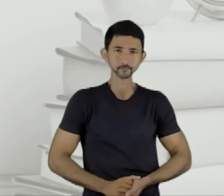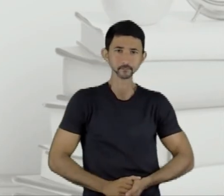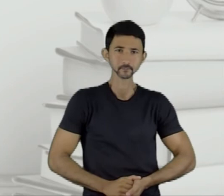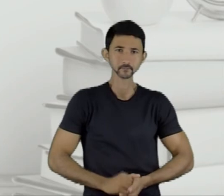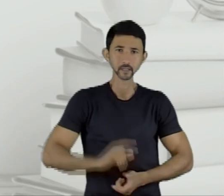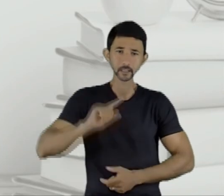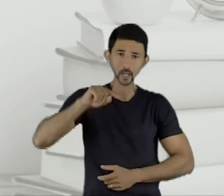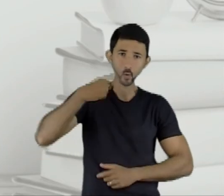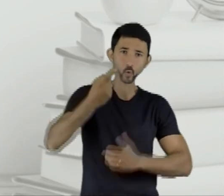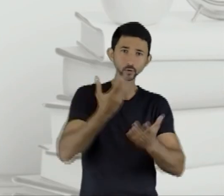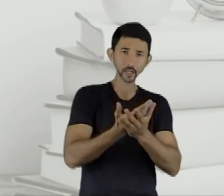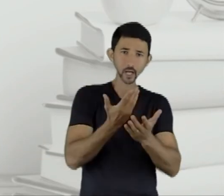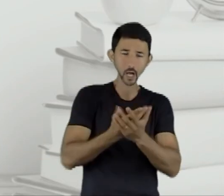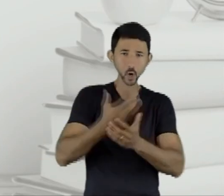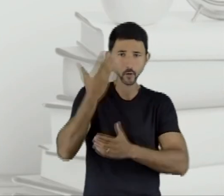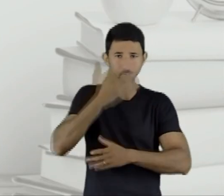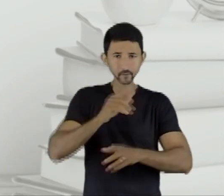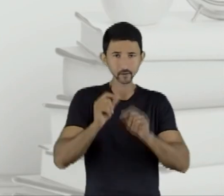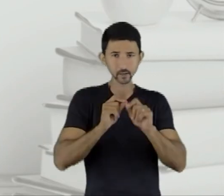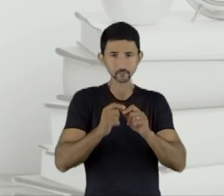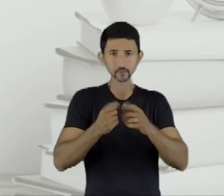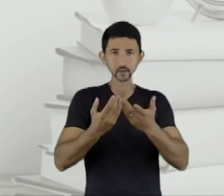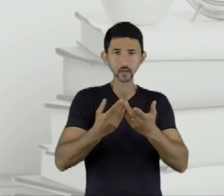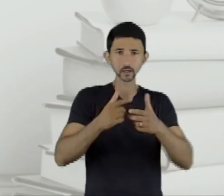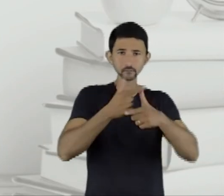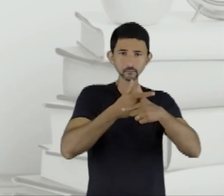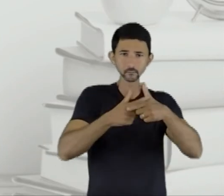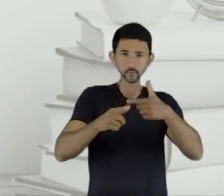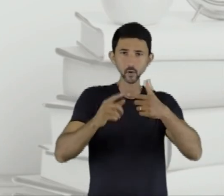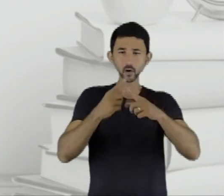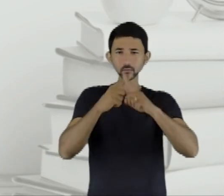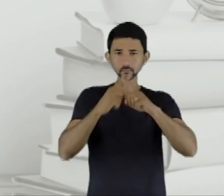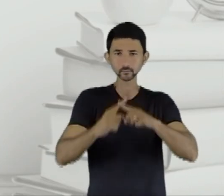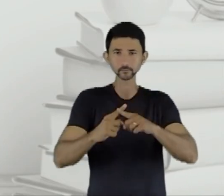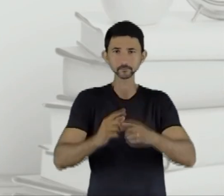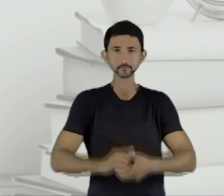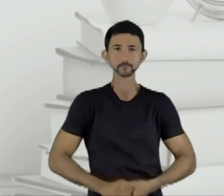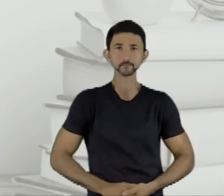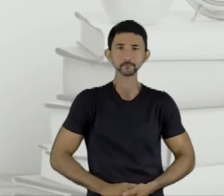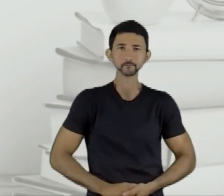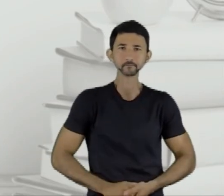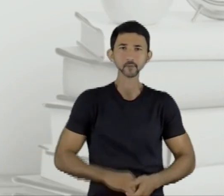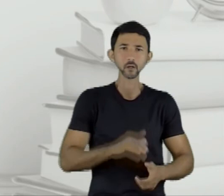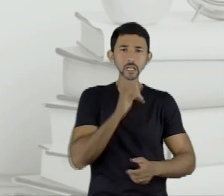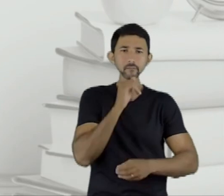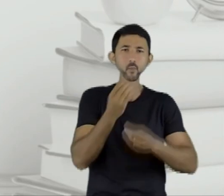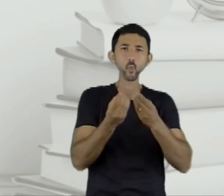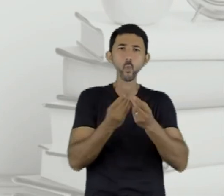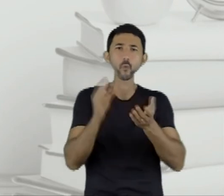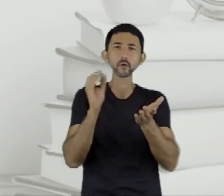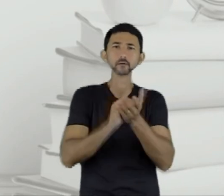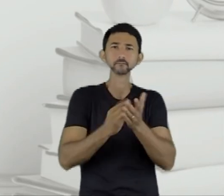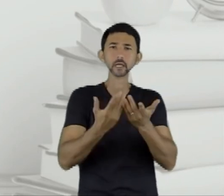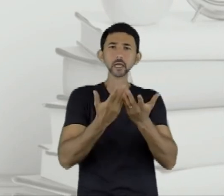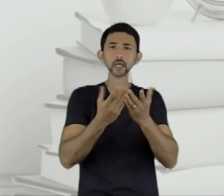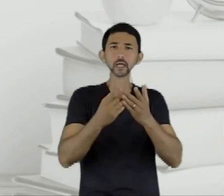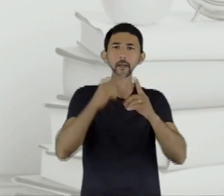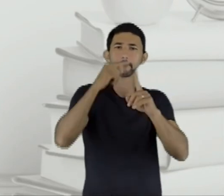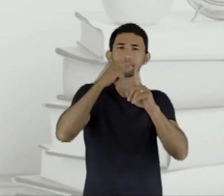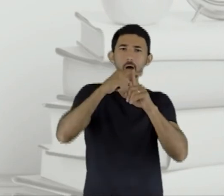Na próxima aula a gente vai verificar a multiplicação e divisão. Então, como a gente adiciona e subtrai na